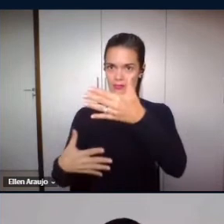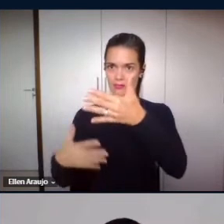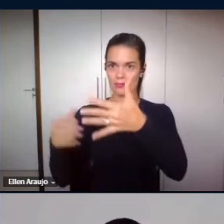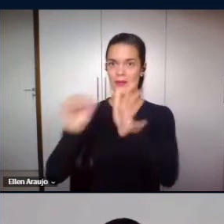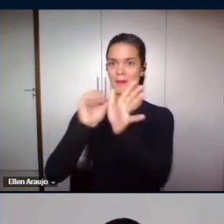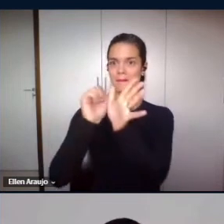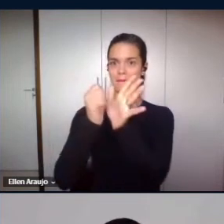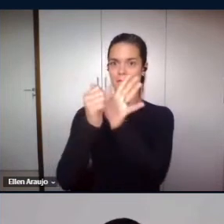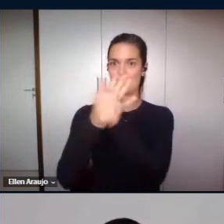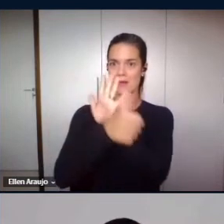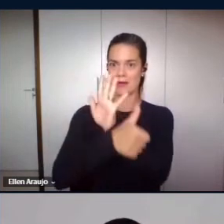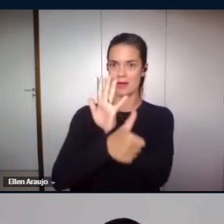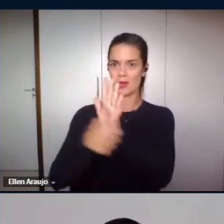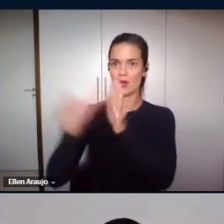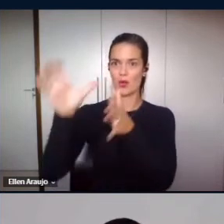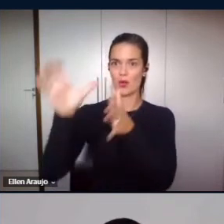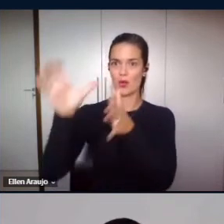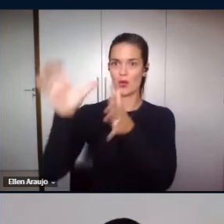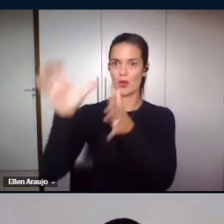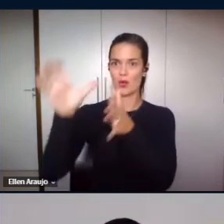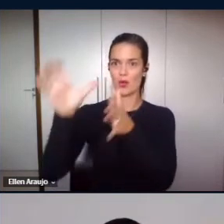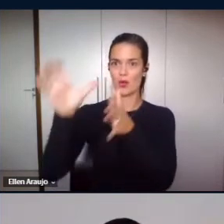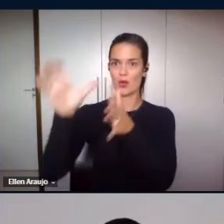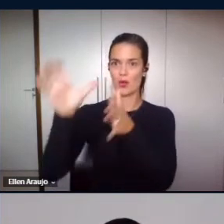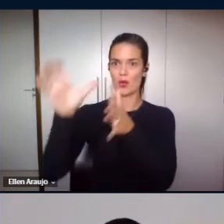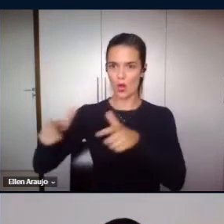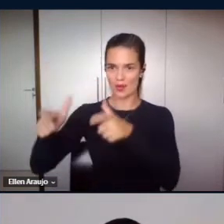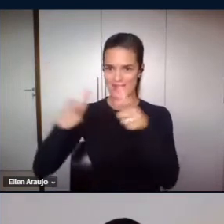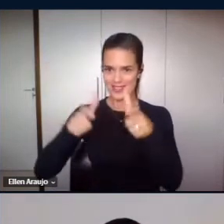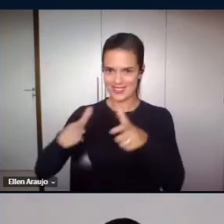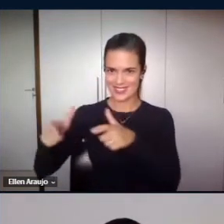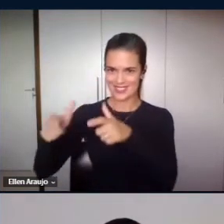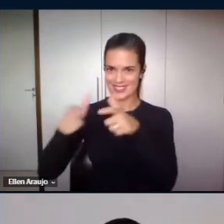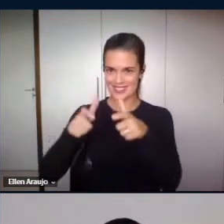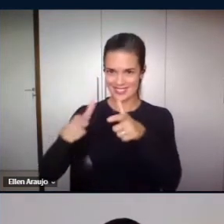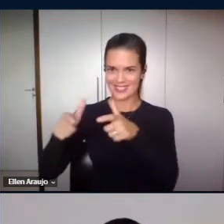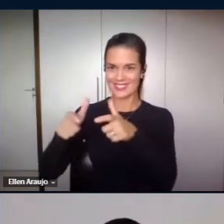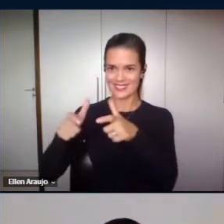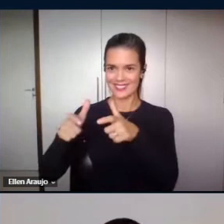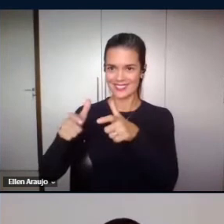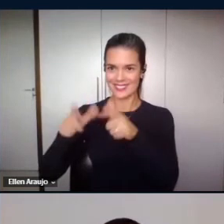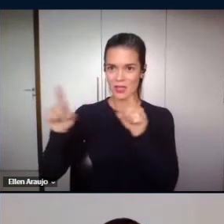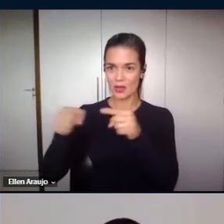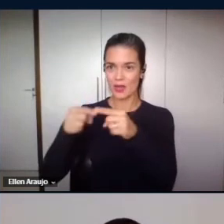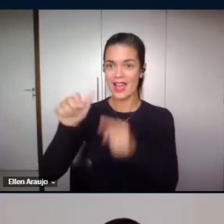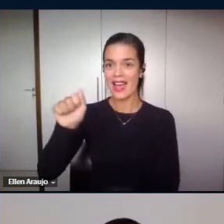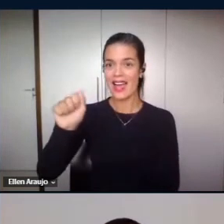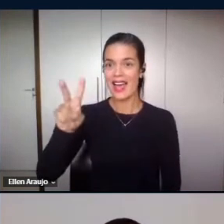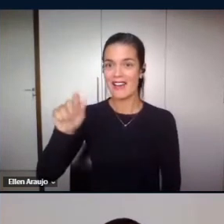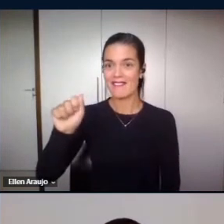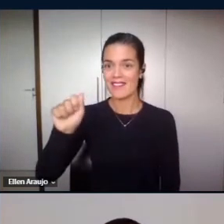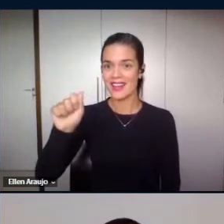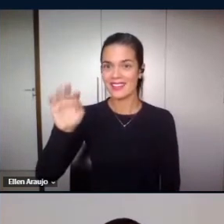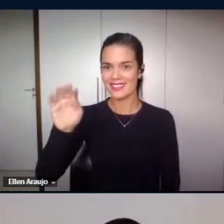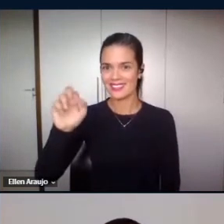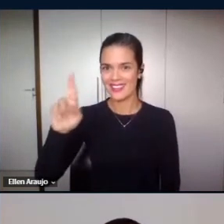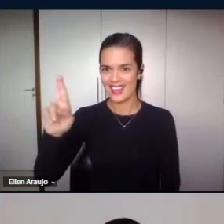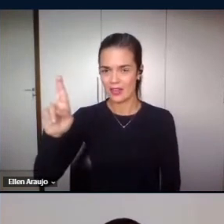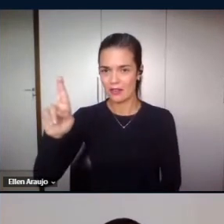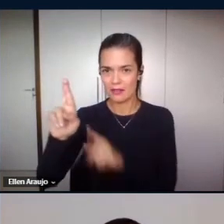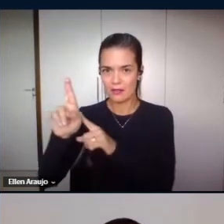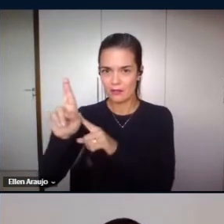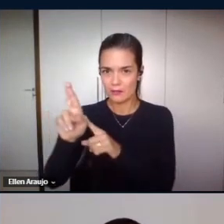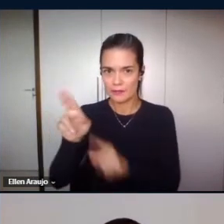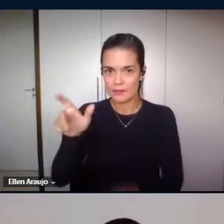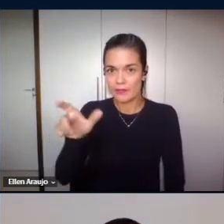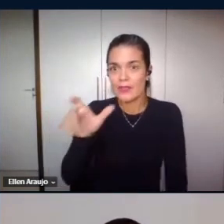configuração de mão no grupo e localização do sinal no avatar. Eu achei linda a imagem do avatar, né? Mas o